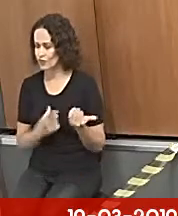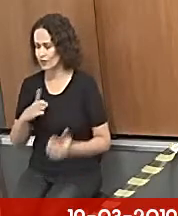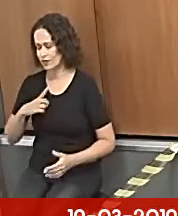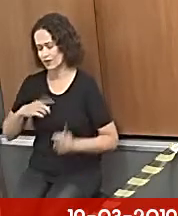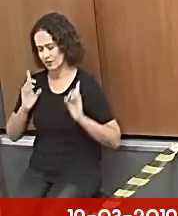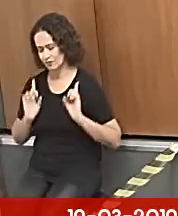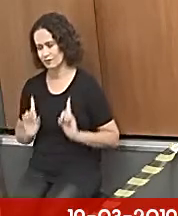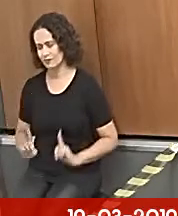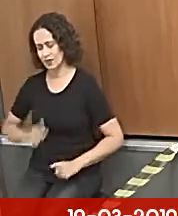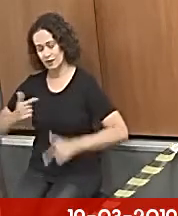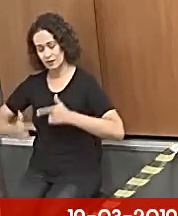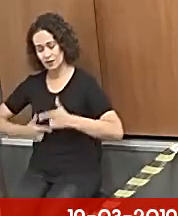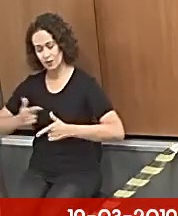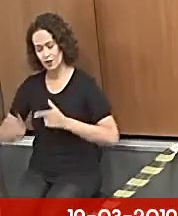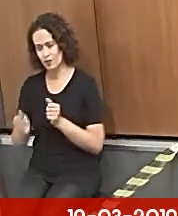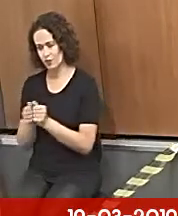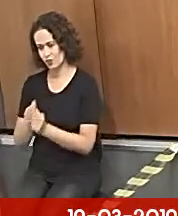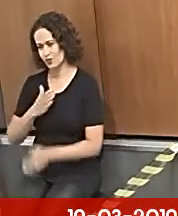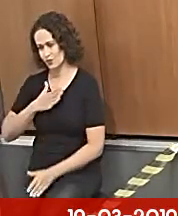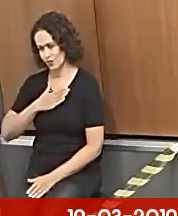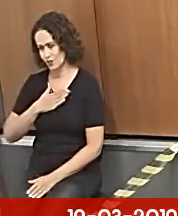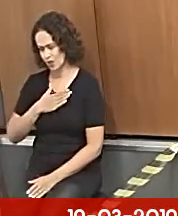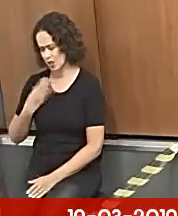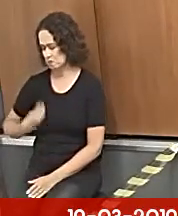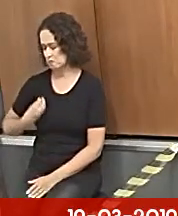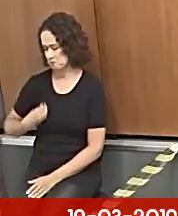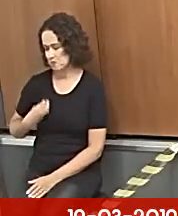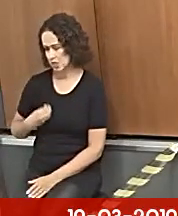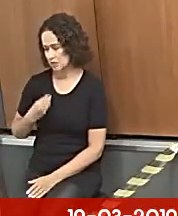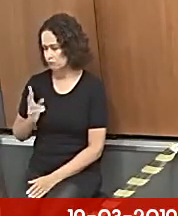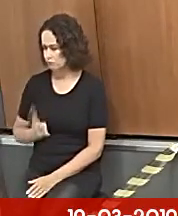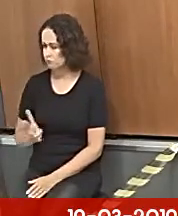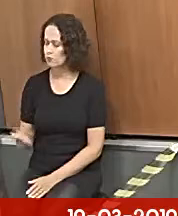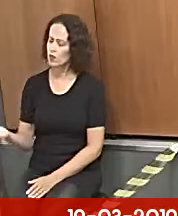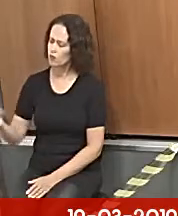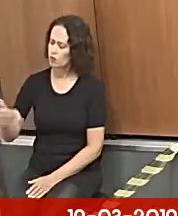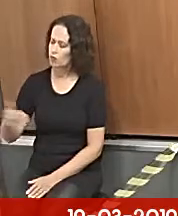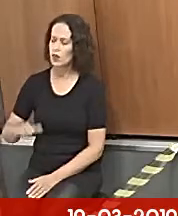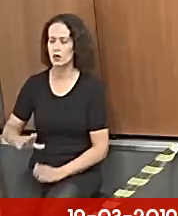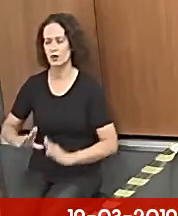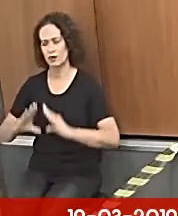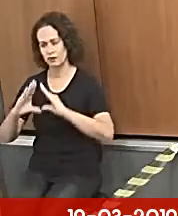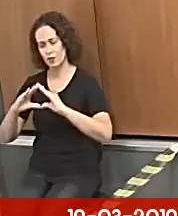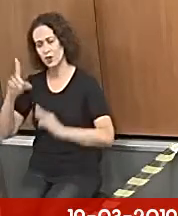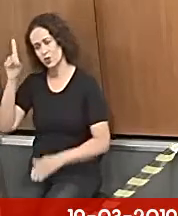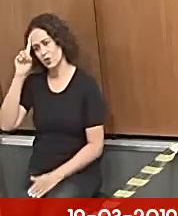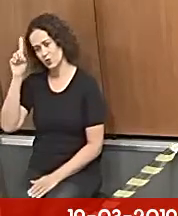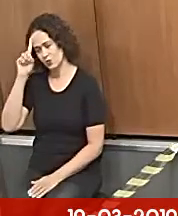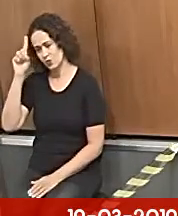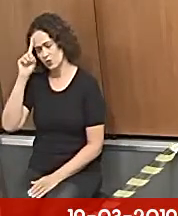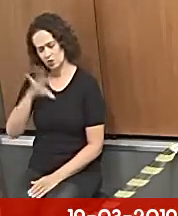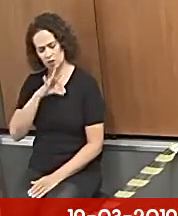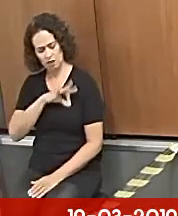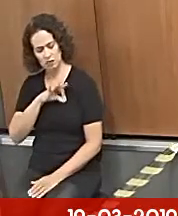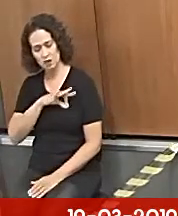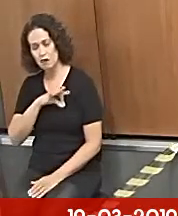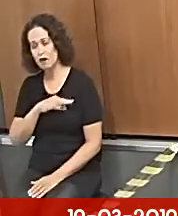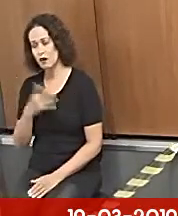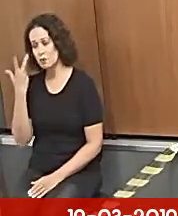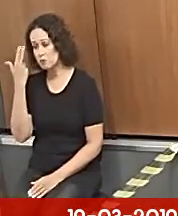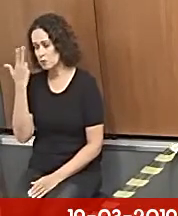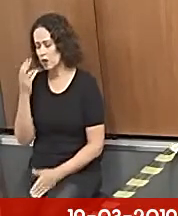trabalha comigo ele é super participativo vem pra assembléia todo dia ganha o seu salário